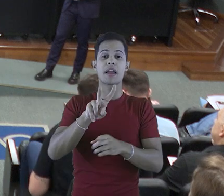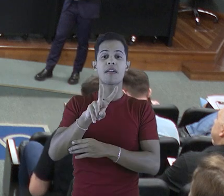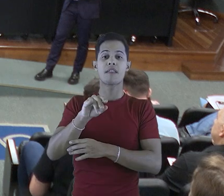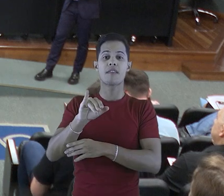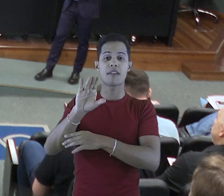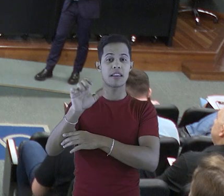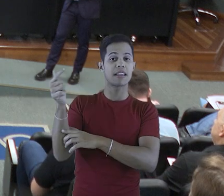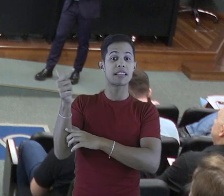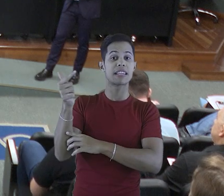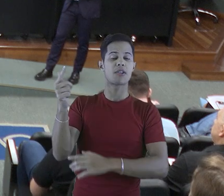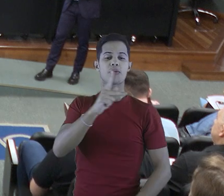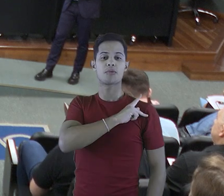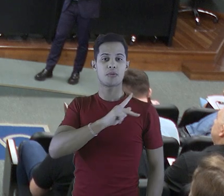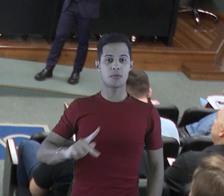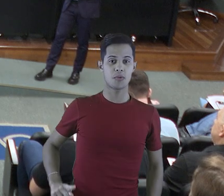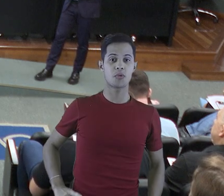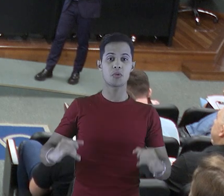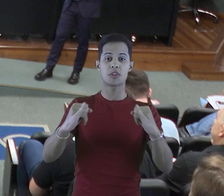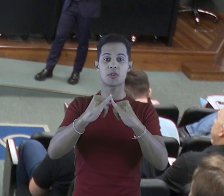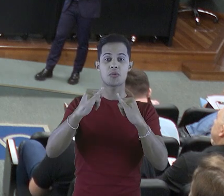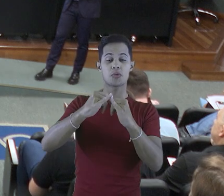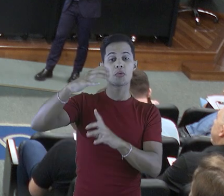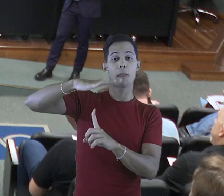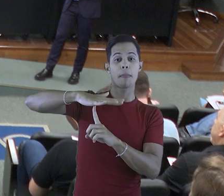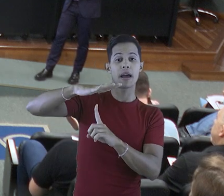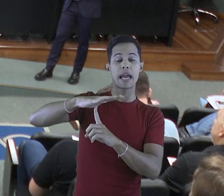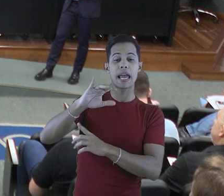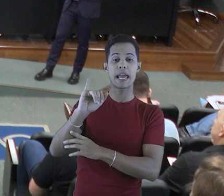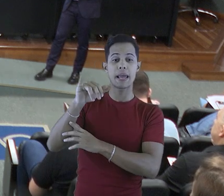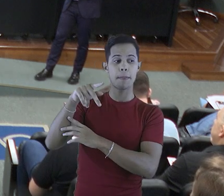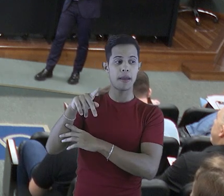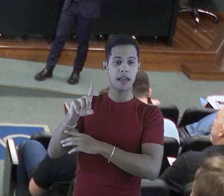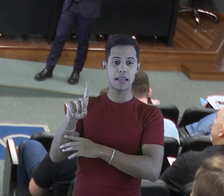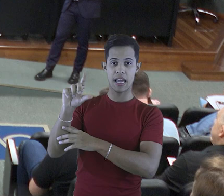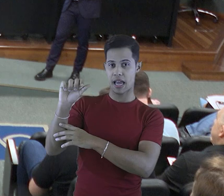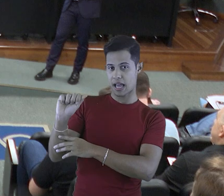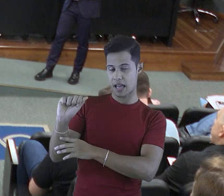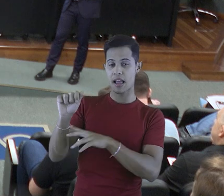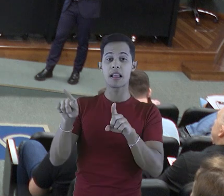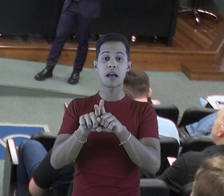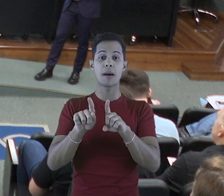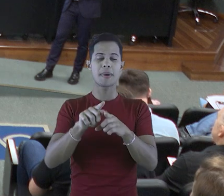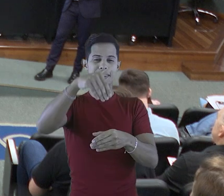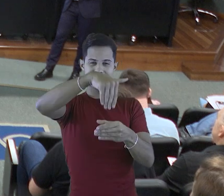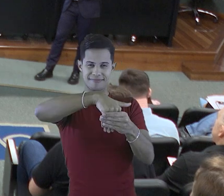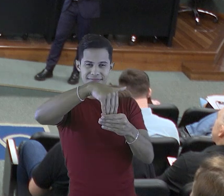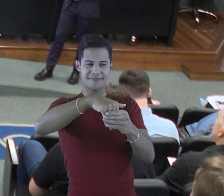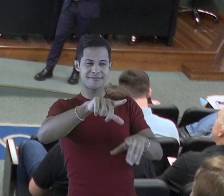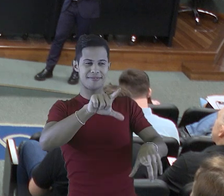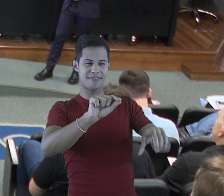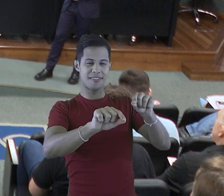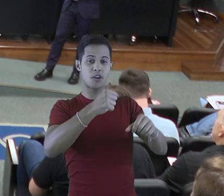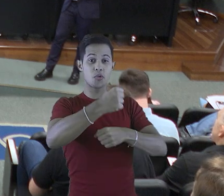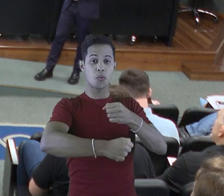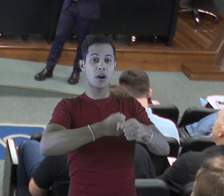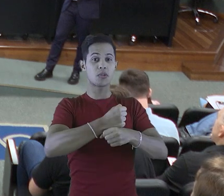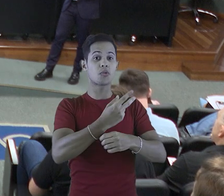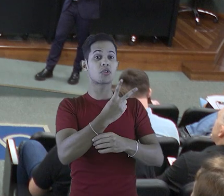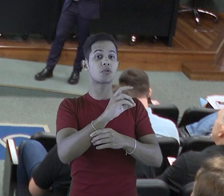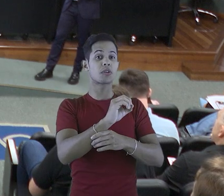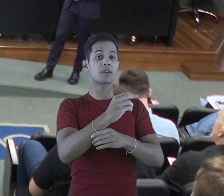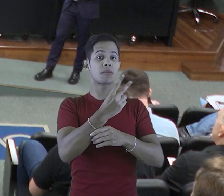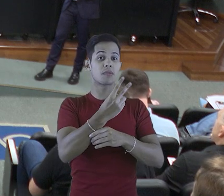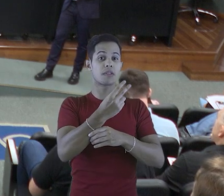Instituto Paranaense de Direito Administrativo, o IPDA, foi eleito, nos anos de 2021 e